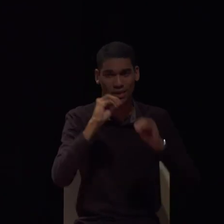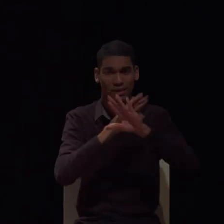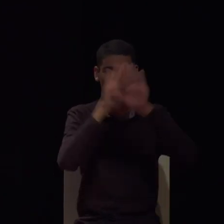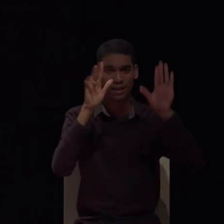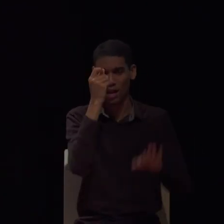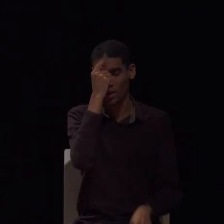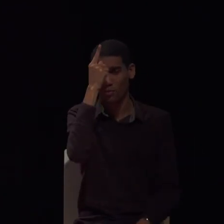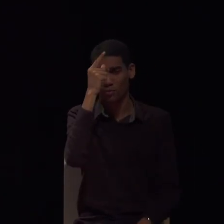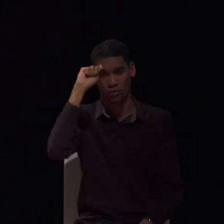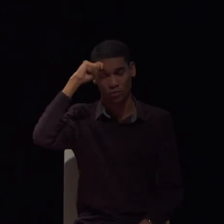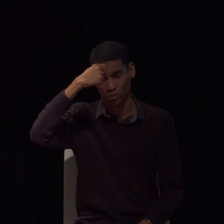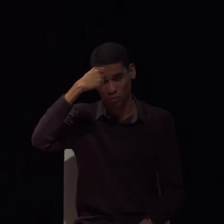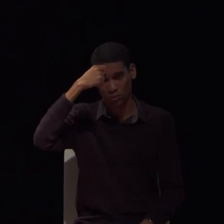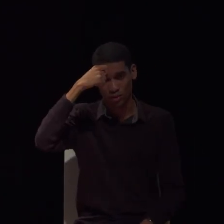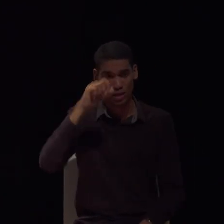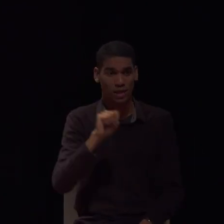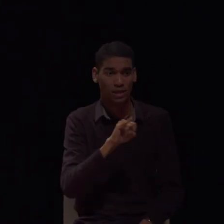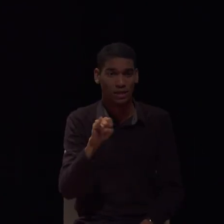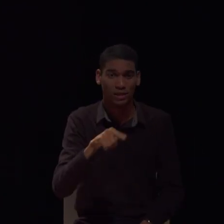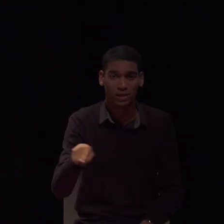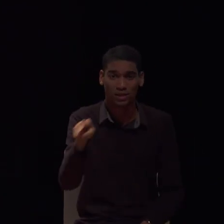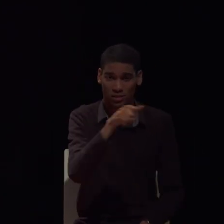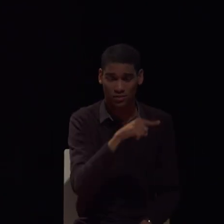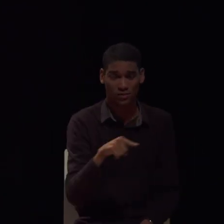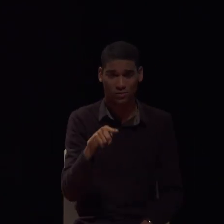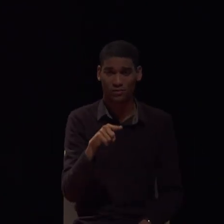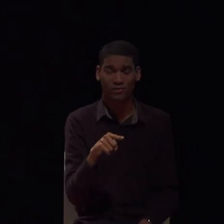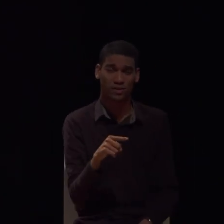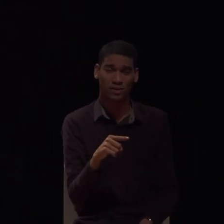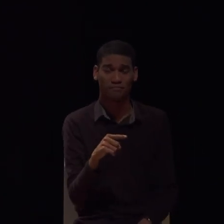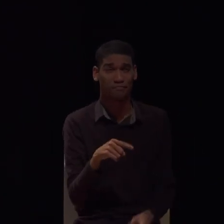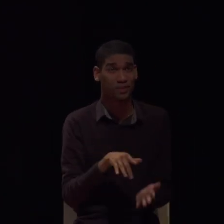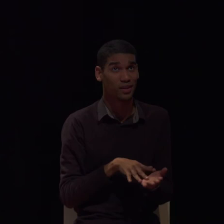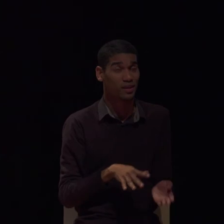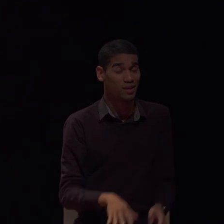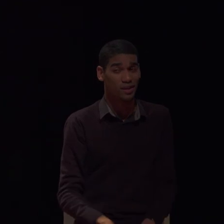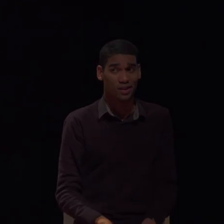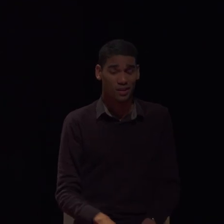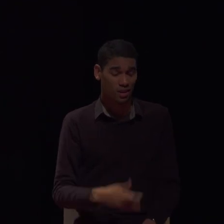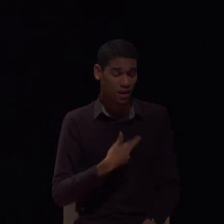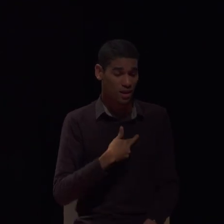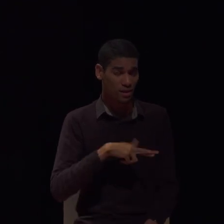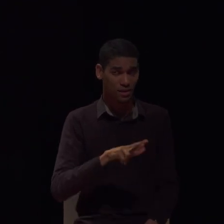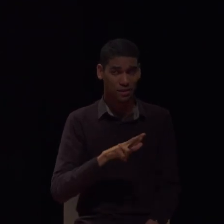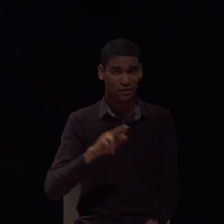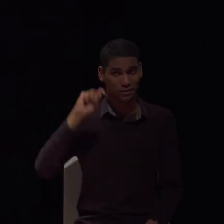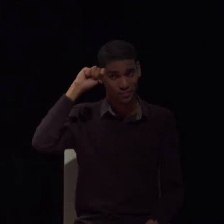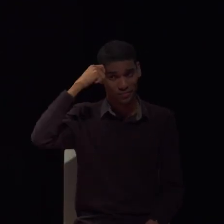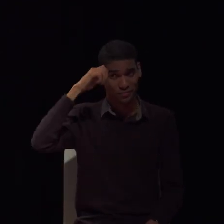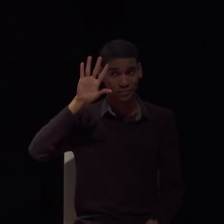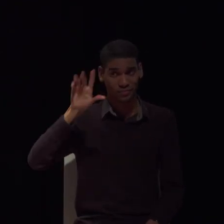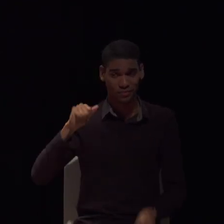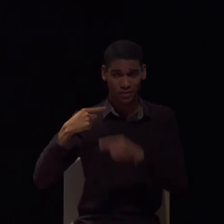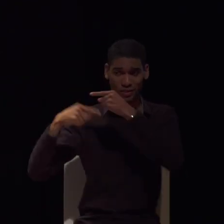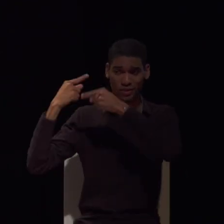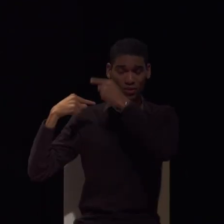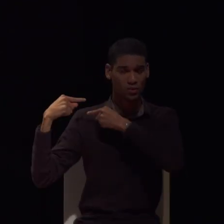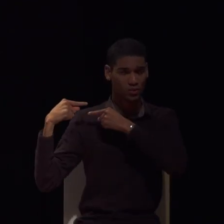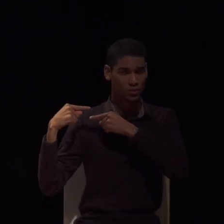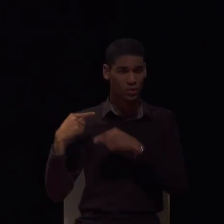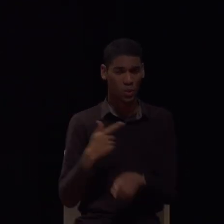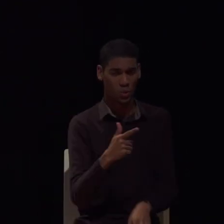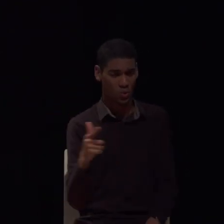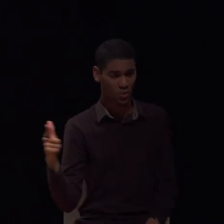você não passar se você fingir que não existe a religião afro descendência nós como professores